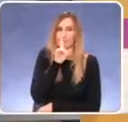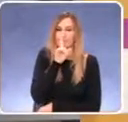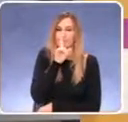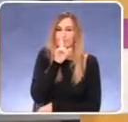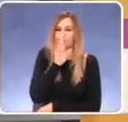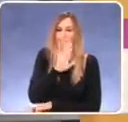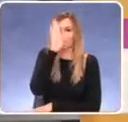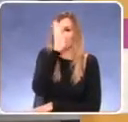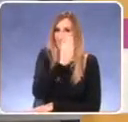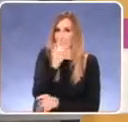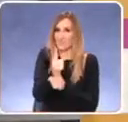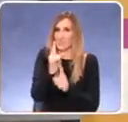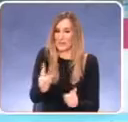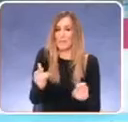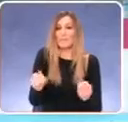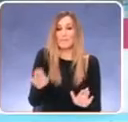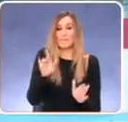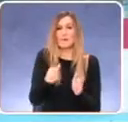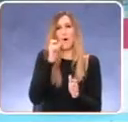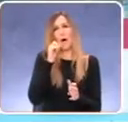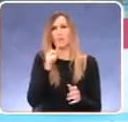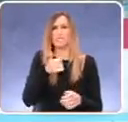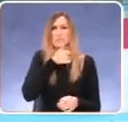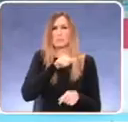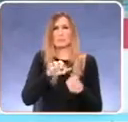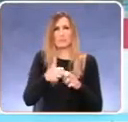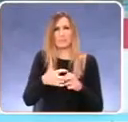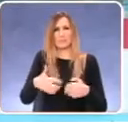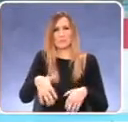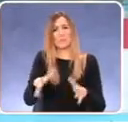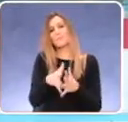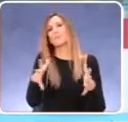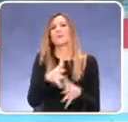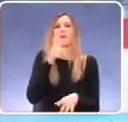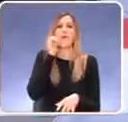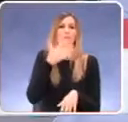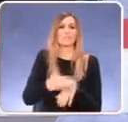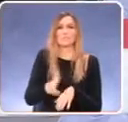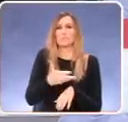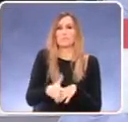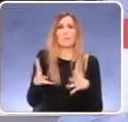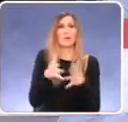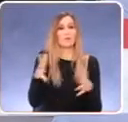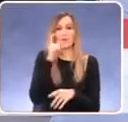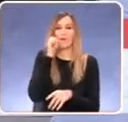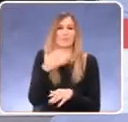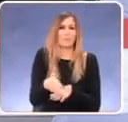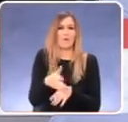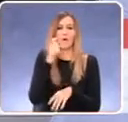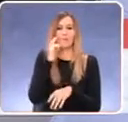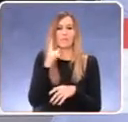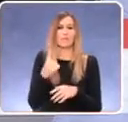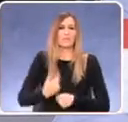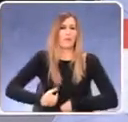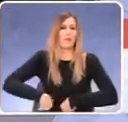que é verdade. Percebem logo porquê, não é? Mas sempre que se põe... Os homens não têm esse tipo de pudor, face às suas mulheres? A maior parte dos homens não. A maior parte dos homens, os homens são mais baldas,